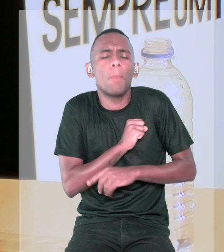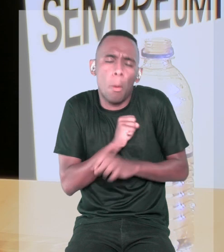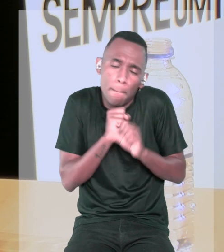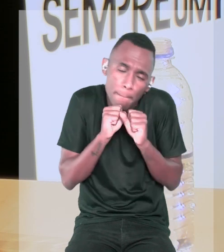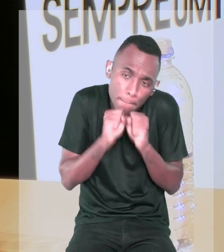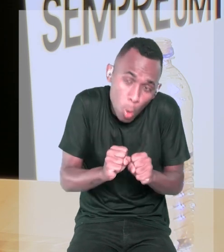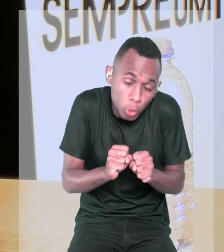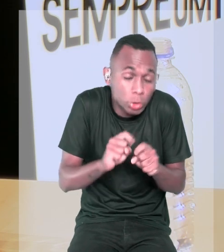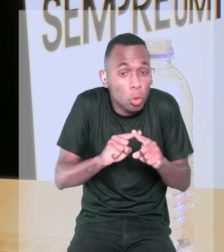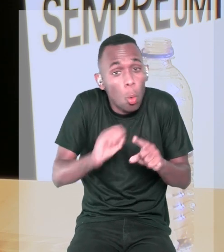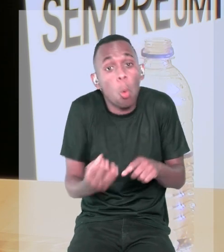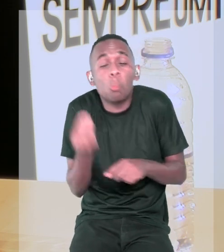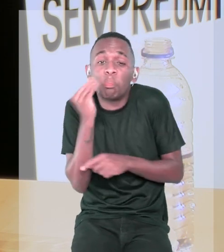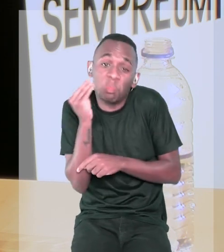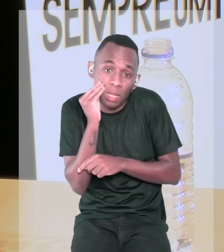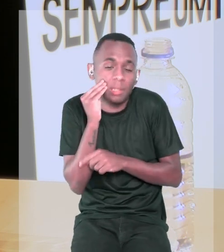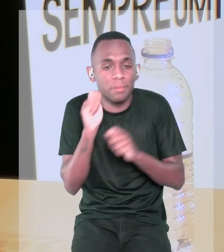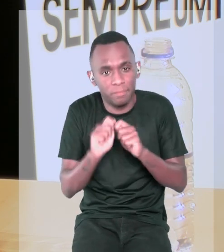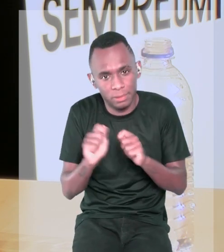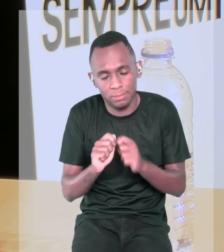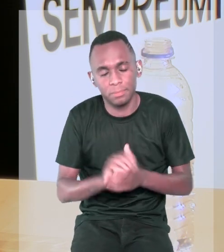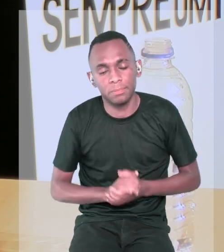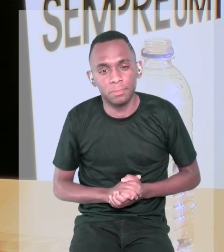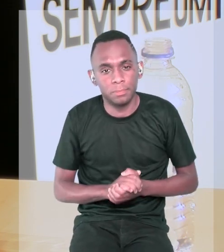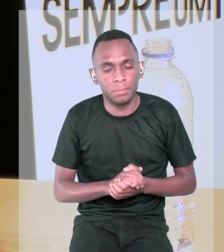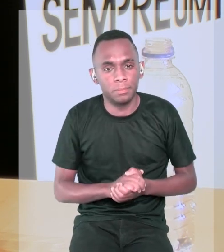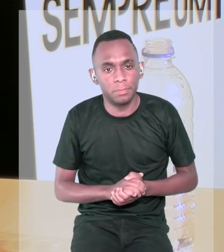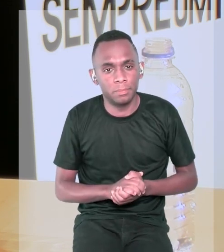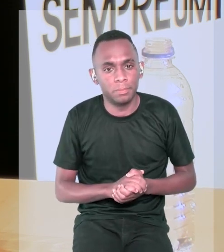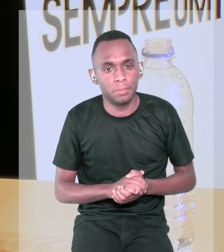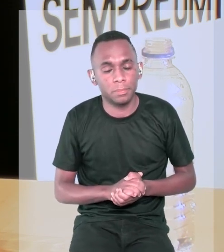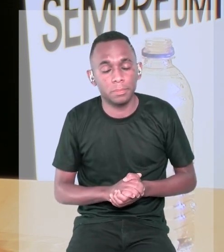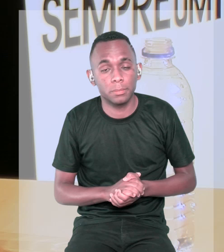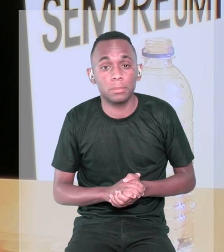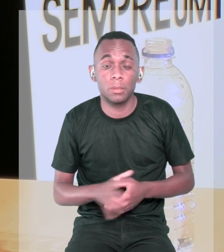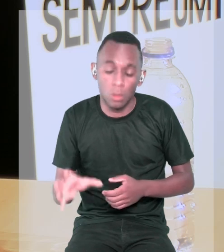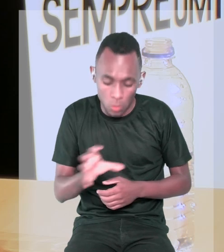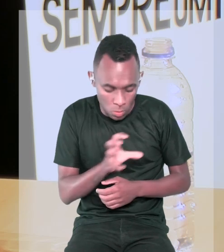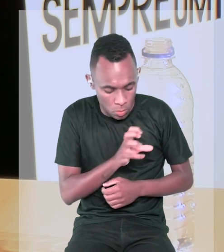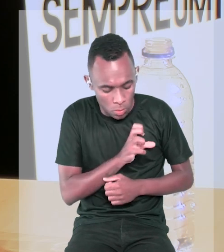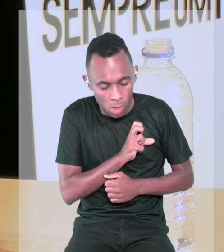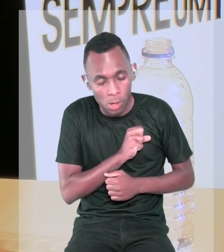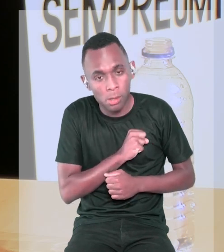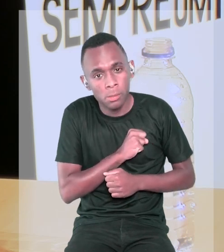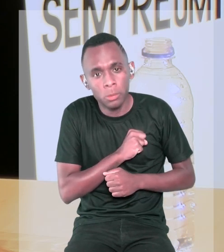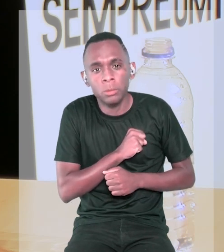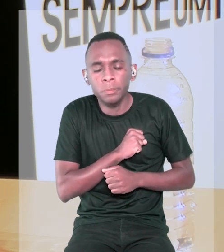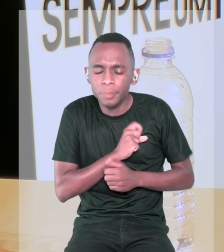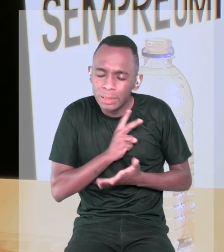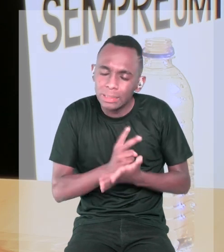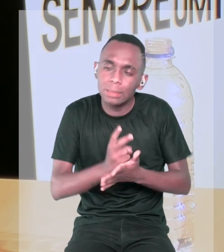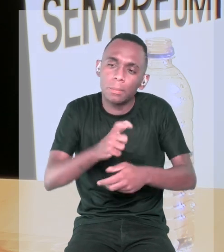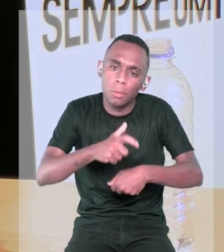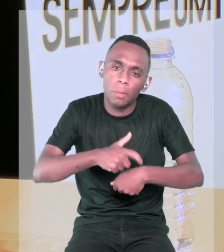Para o amor, por isso, nunca é tarde para ousar o que pode, ou melhor, ele pode muito bem ser aquilo que